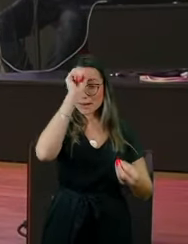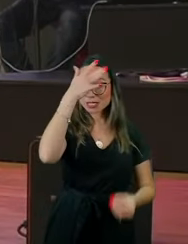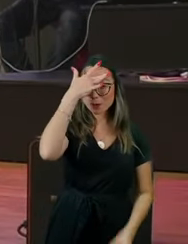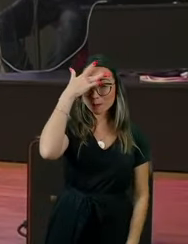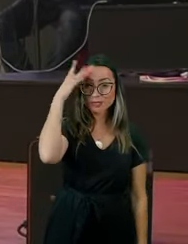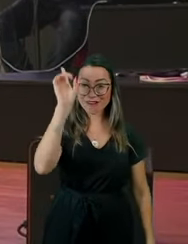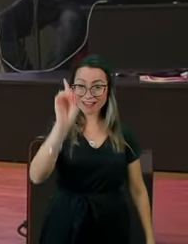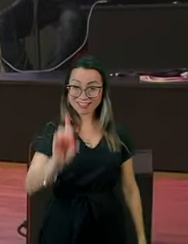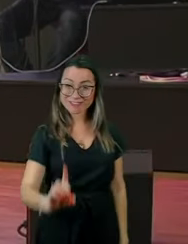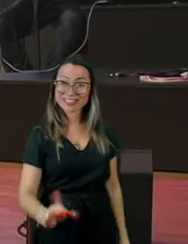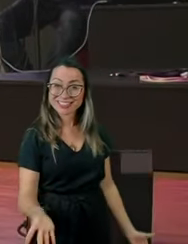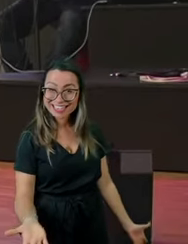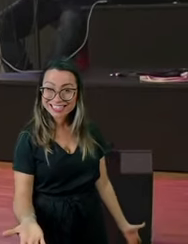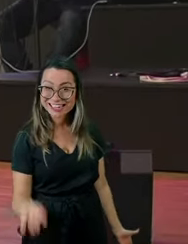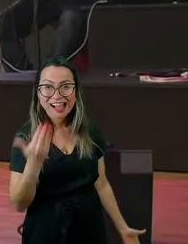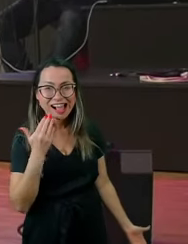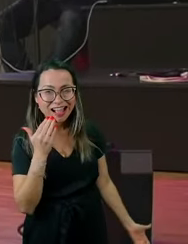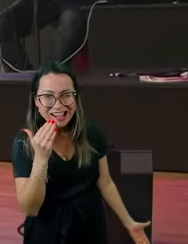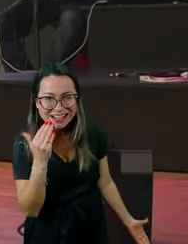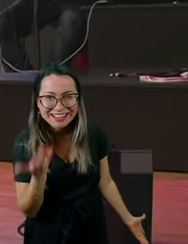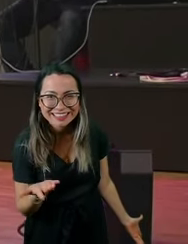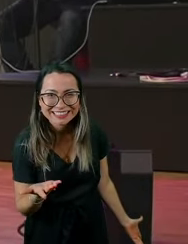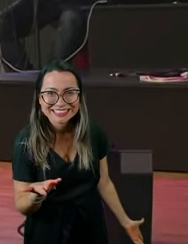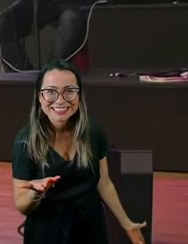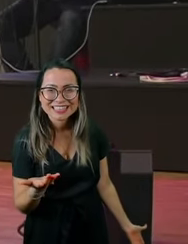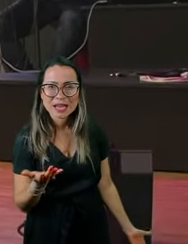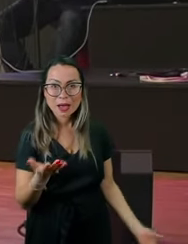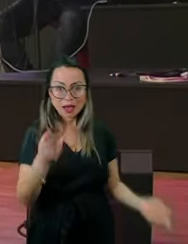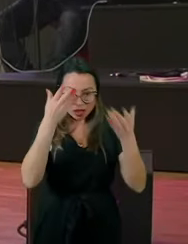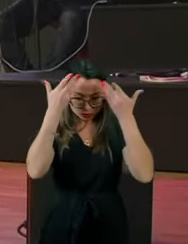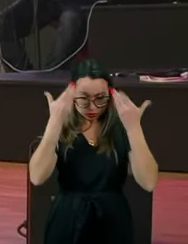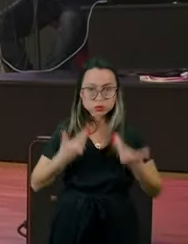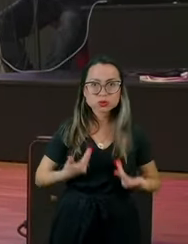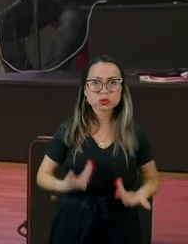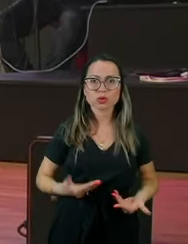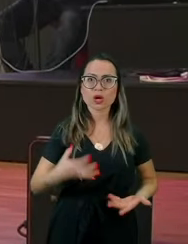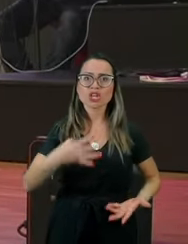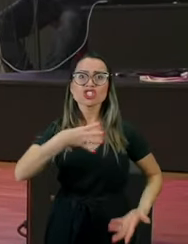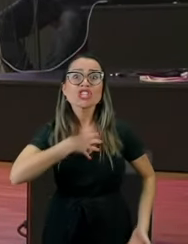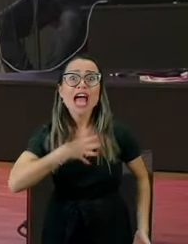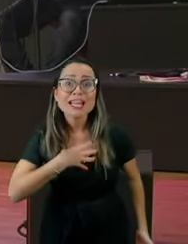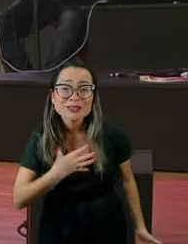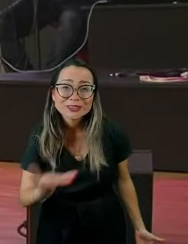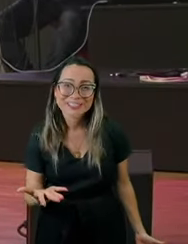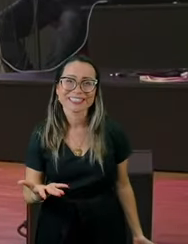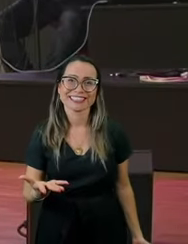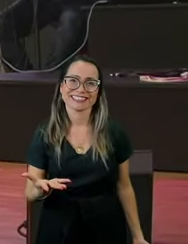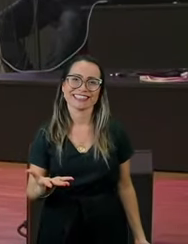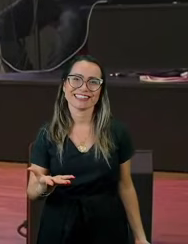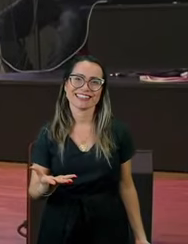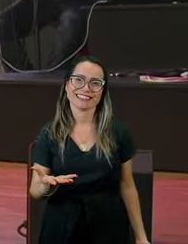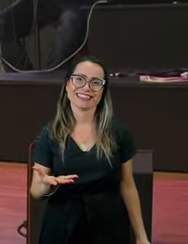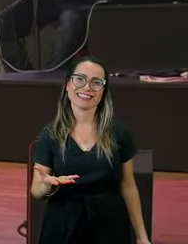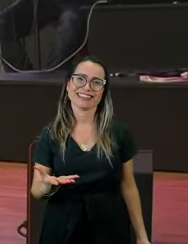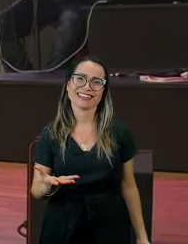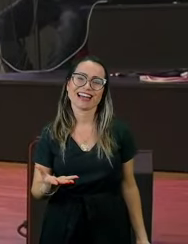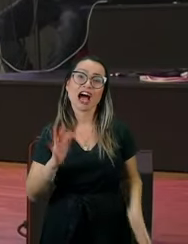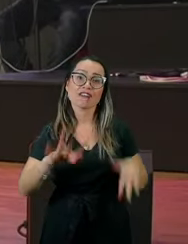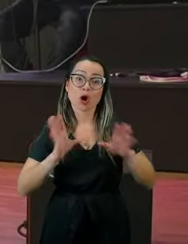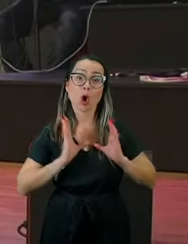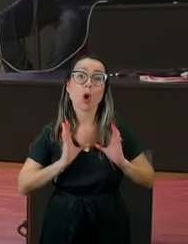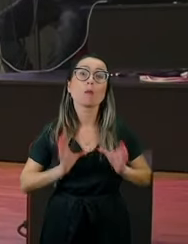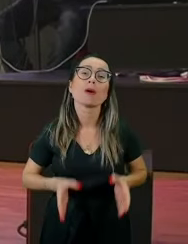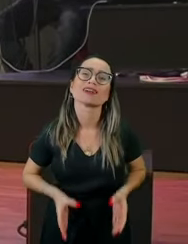Elas são fortes, elas têm que vencer deficiências próprias delas. E elas estão precisando de mulheres que são adaptadoras.